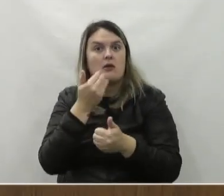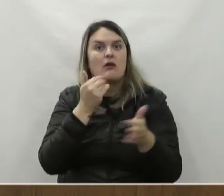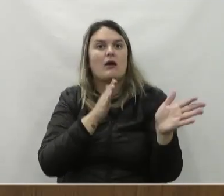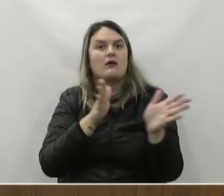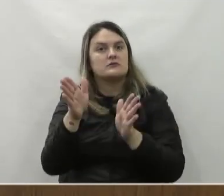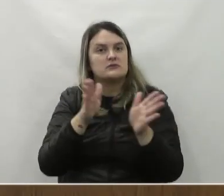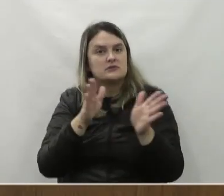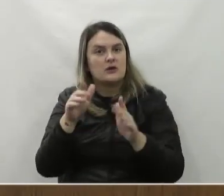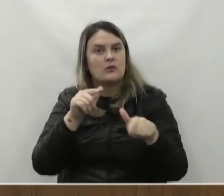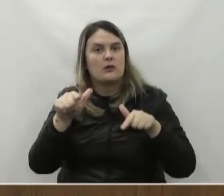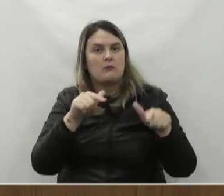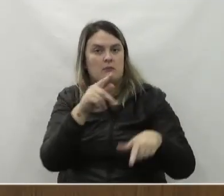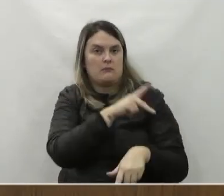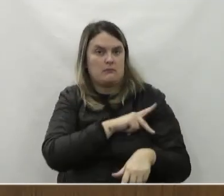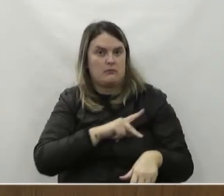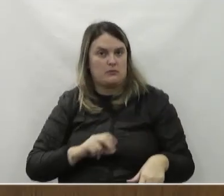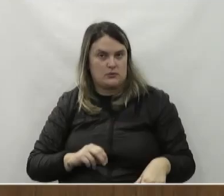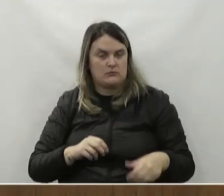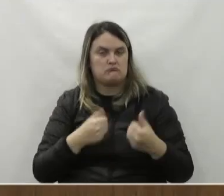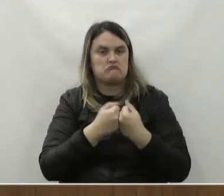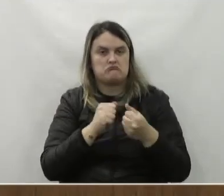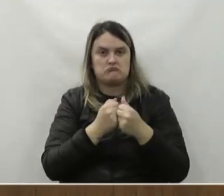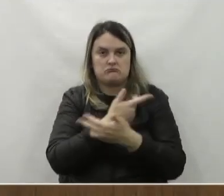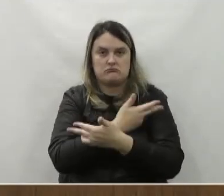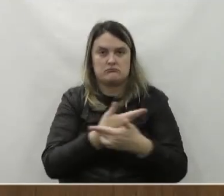serviços públicos e aos transportes.